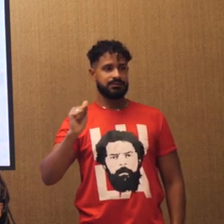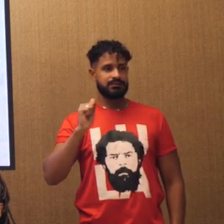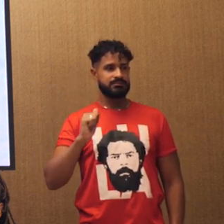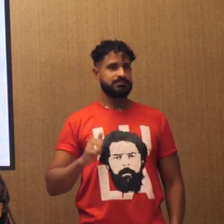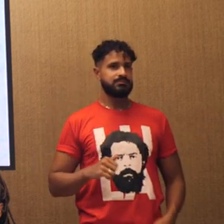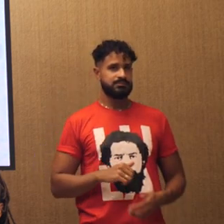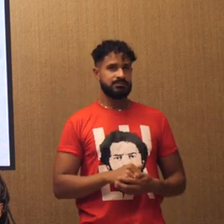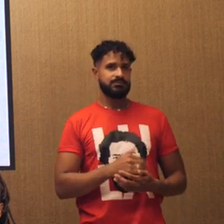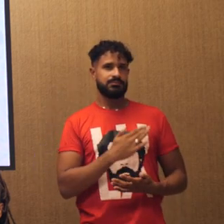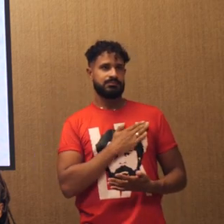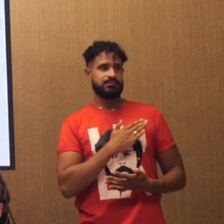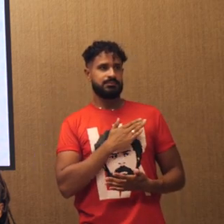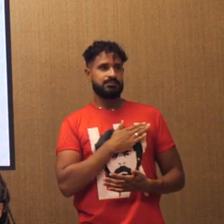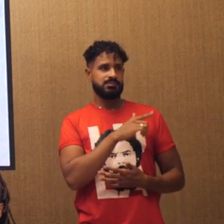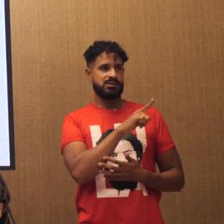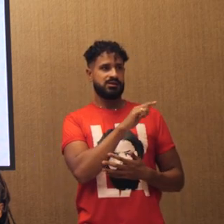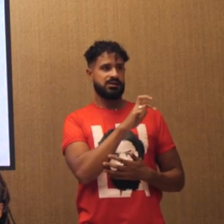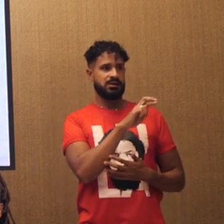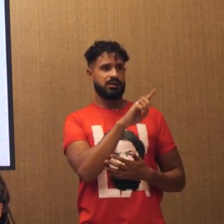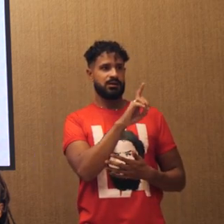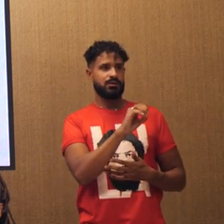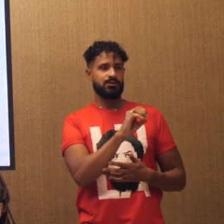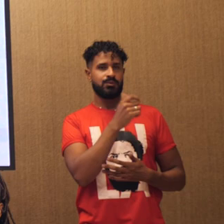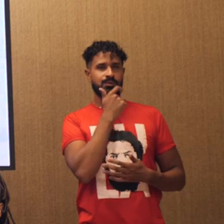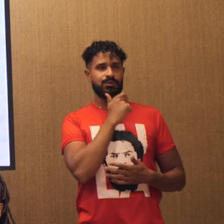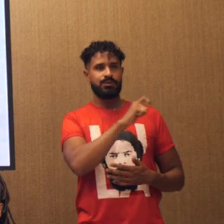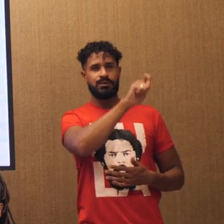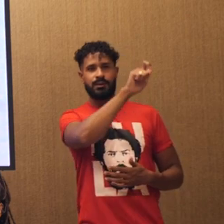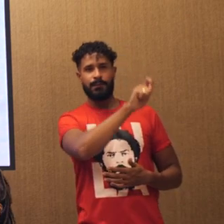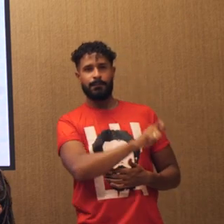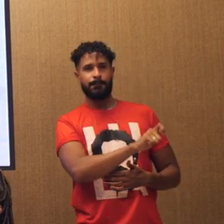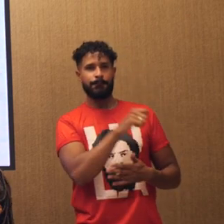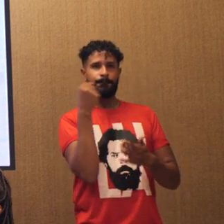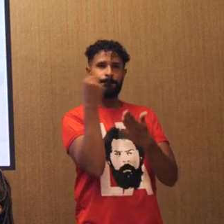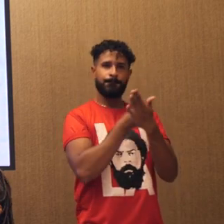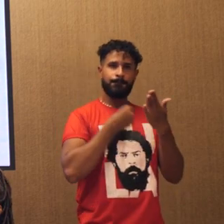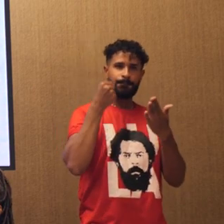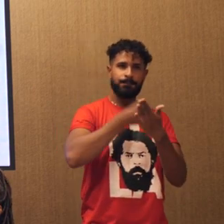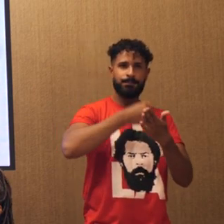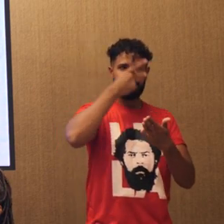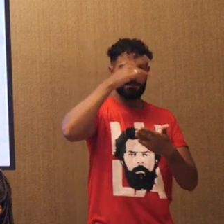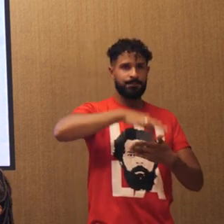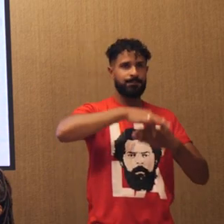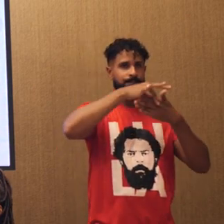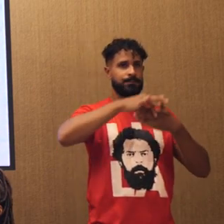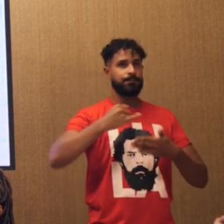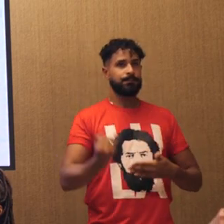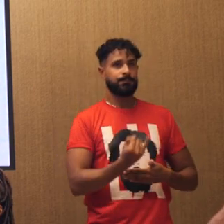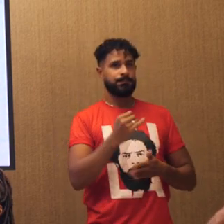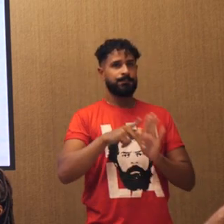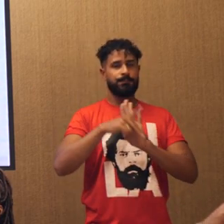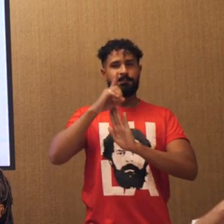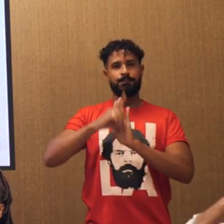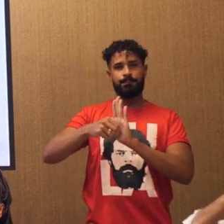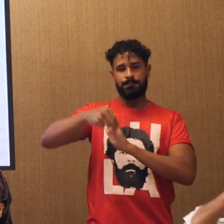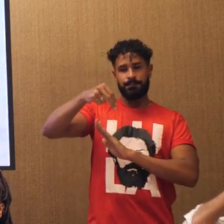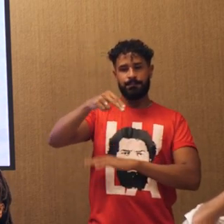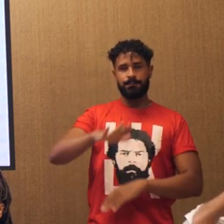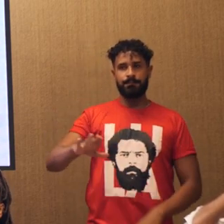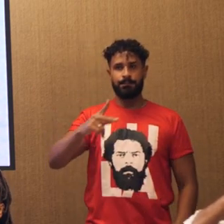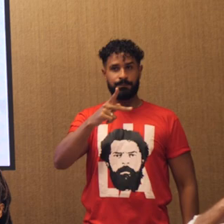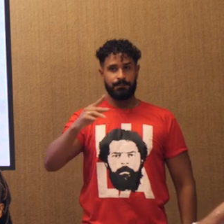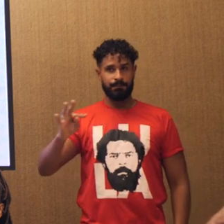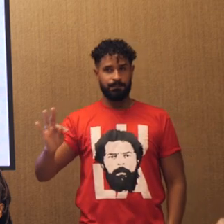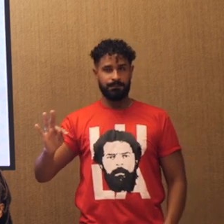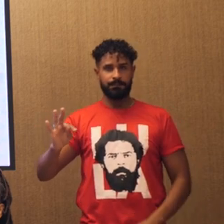Saudoso companheiro Geraldo Garcia, um grande militante, uma grande liderança, era da direção nacional do PT, era